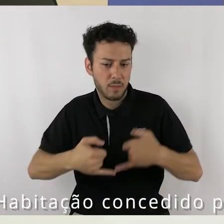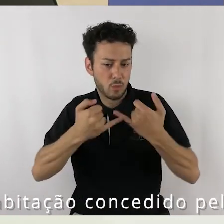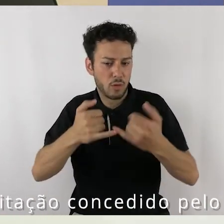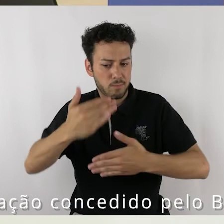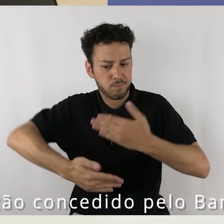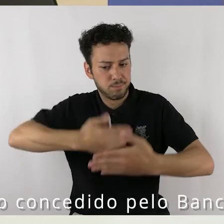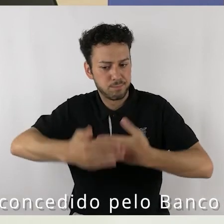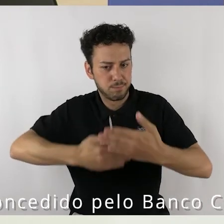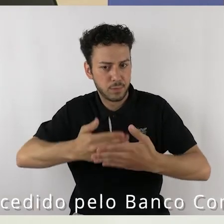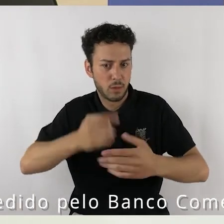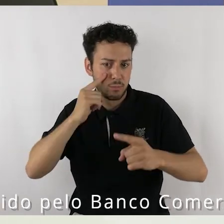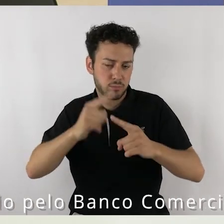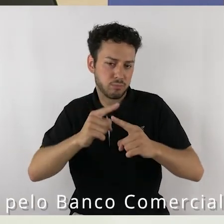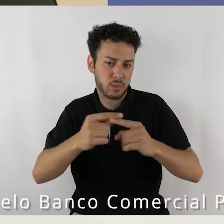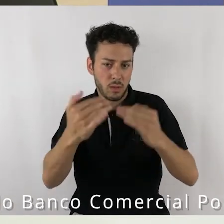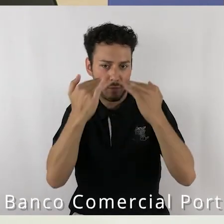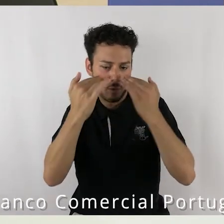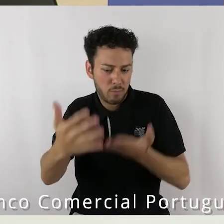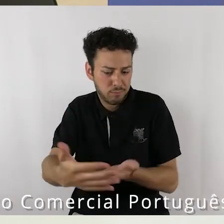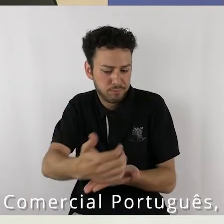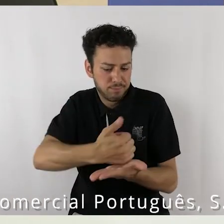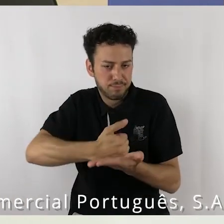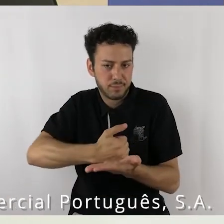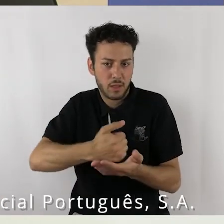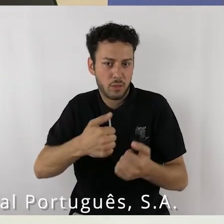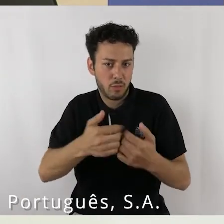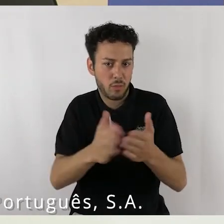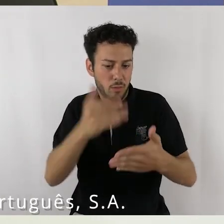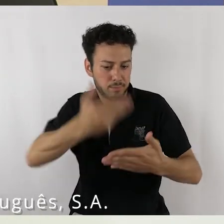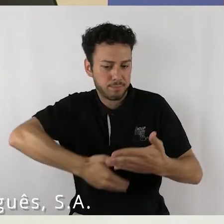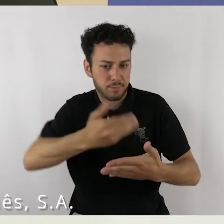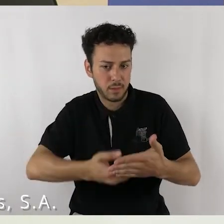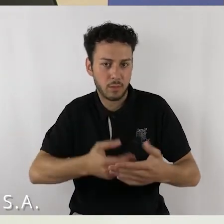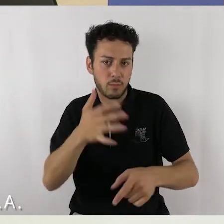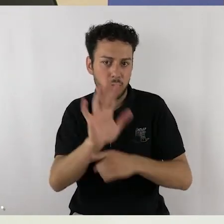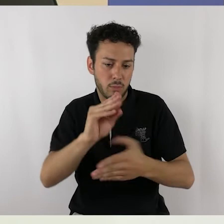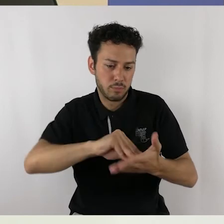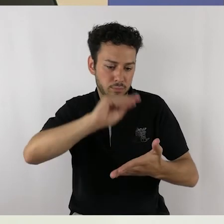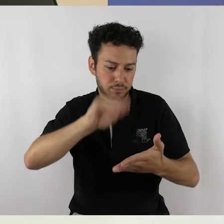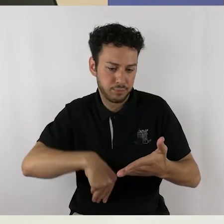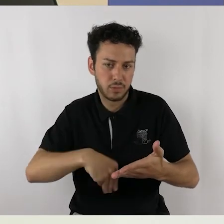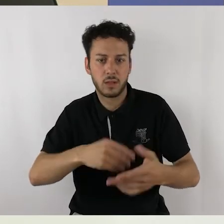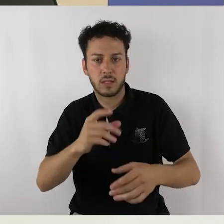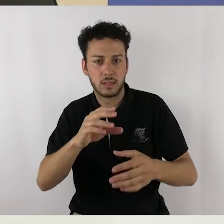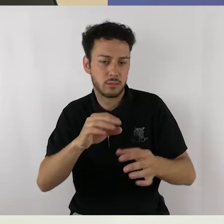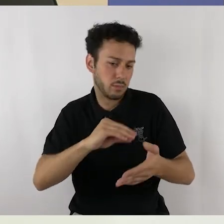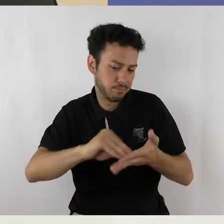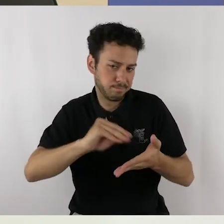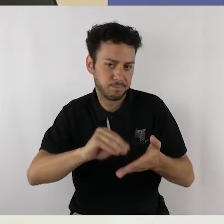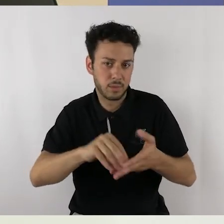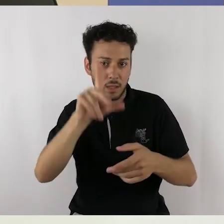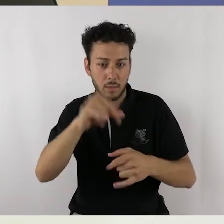e depois é todo o processo de recolha de documentação assinar a proposta contrato